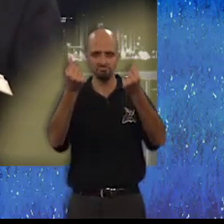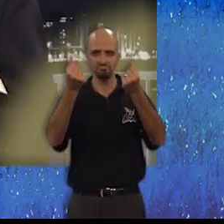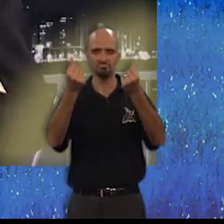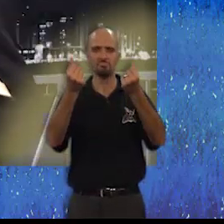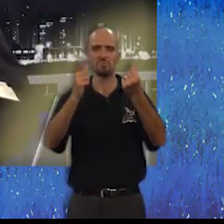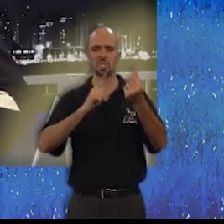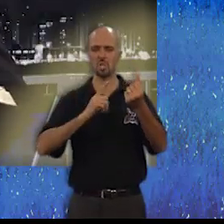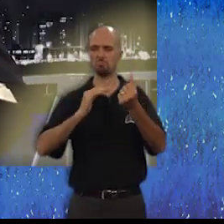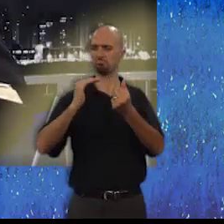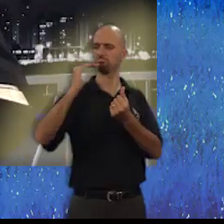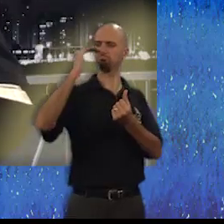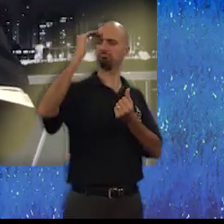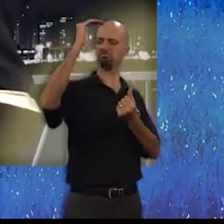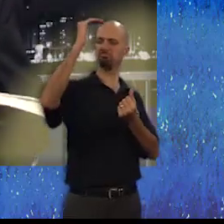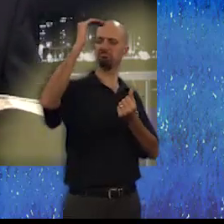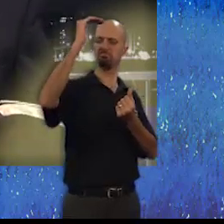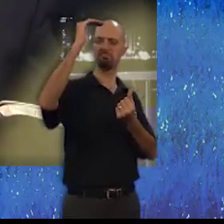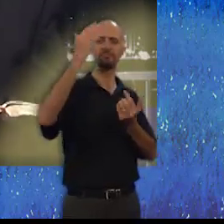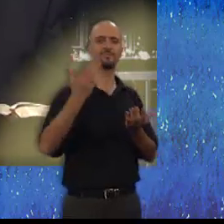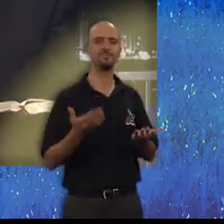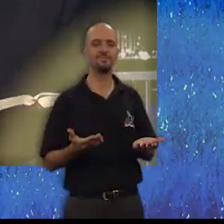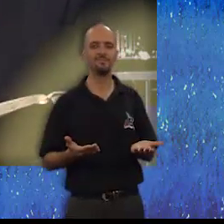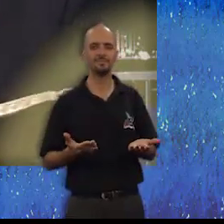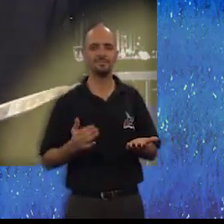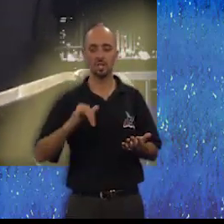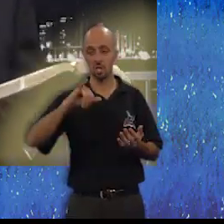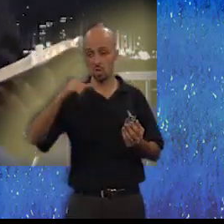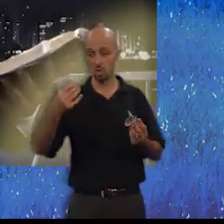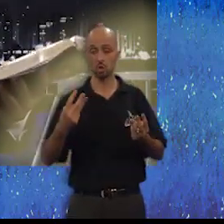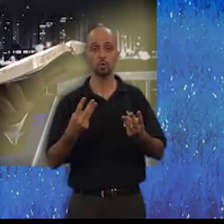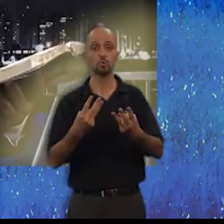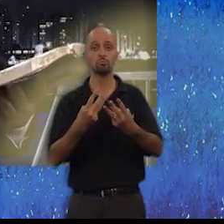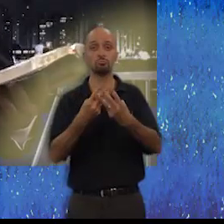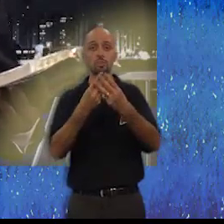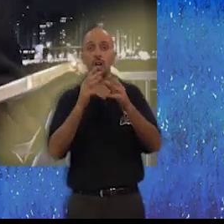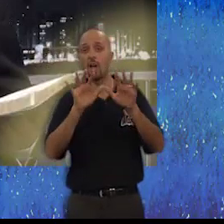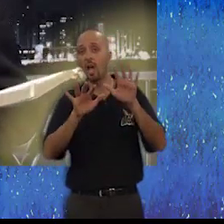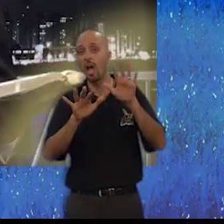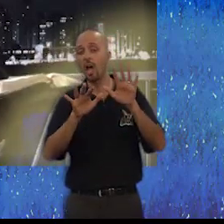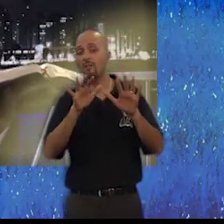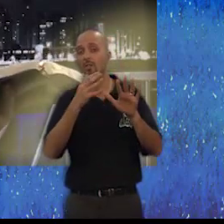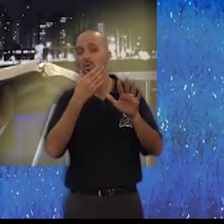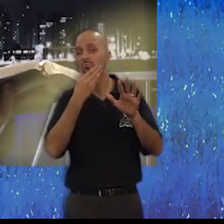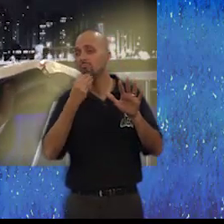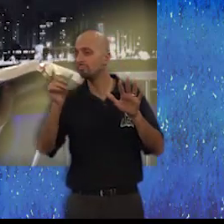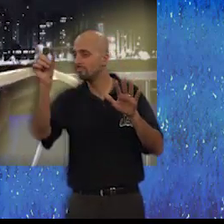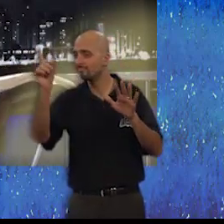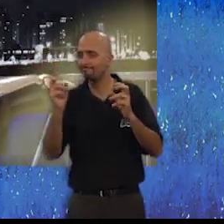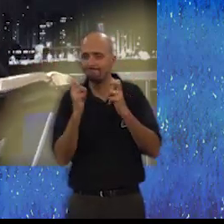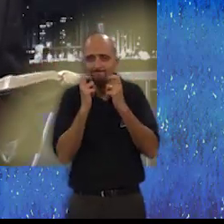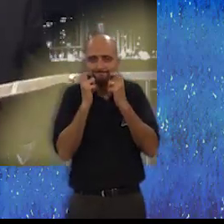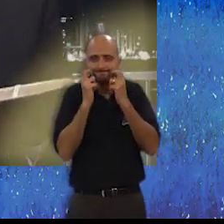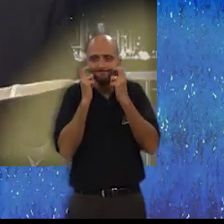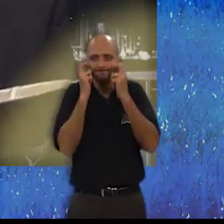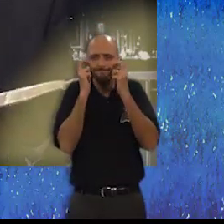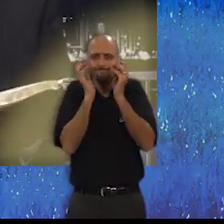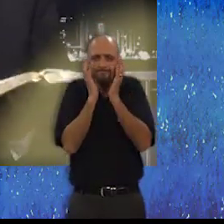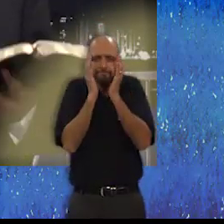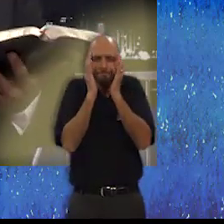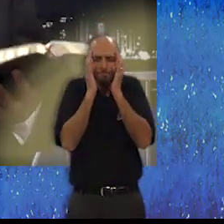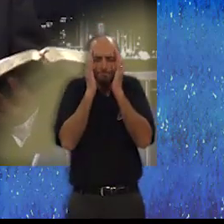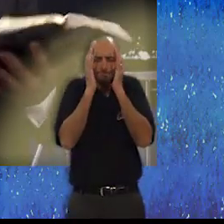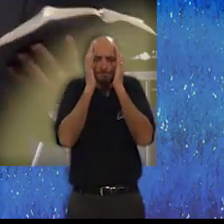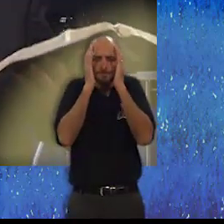uma posição elevada, tudo indica que ele, por vergonha, por